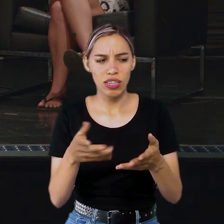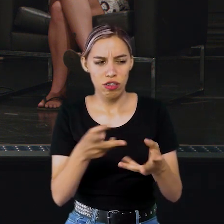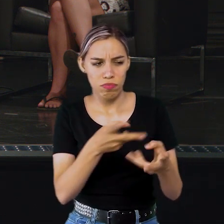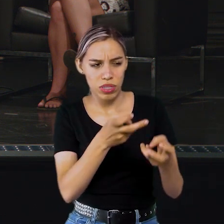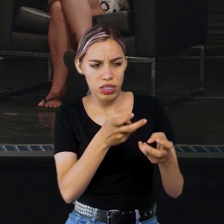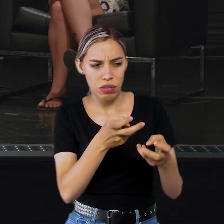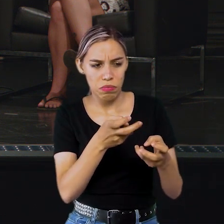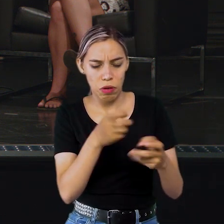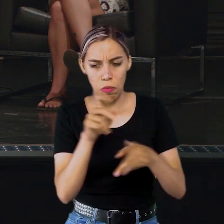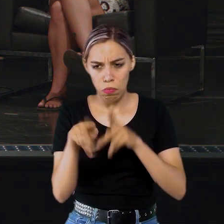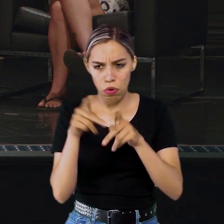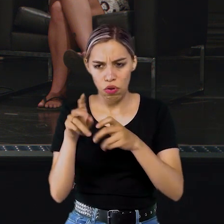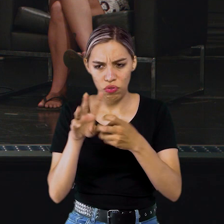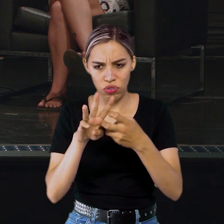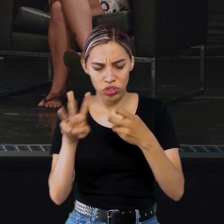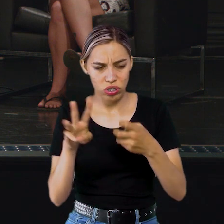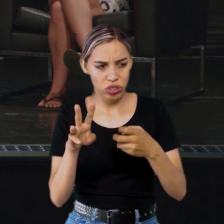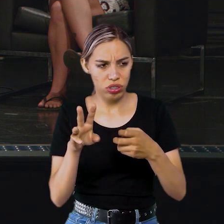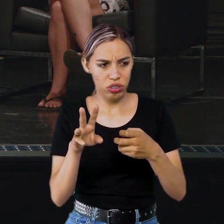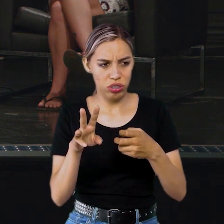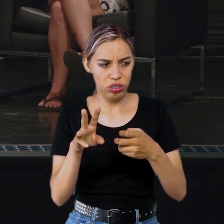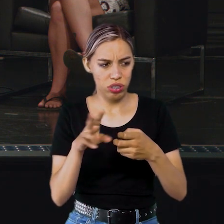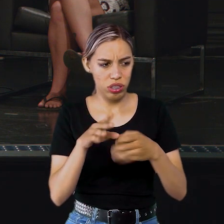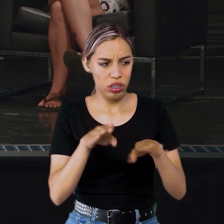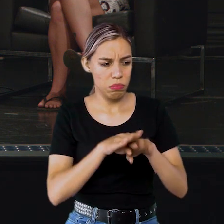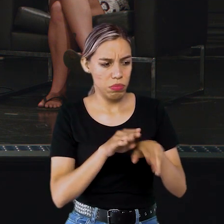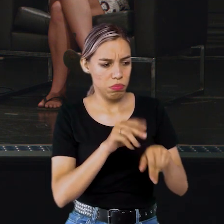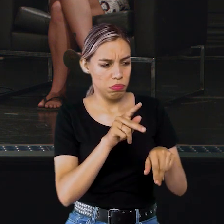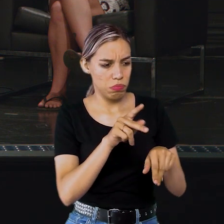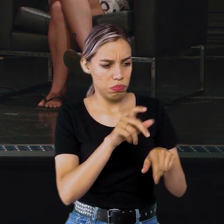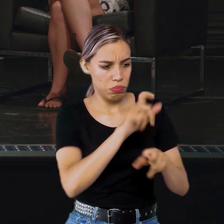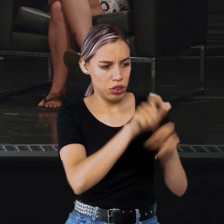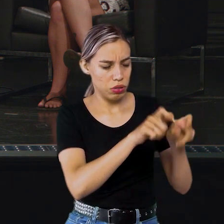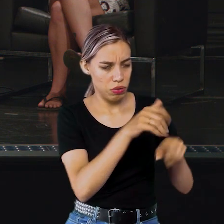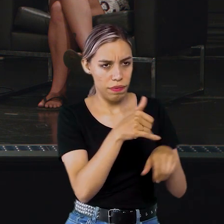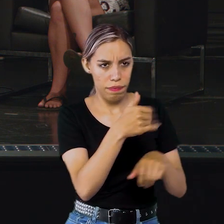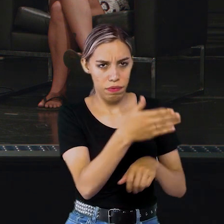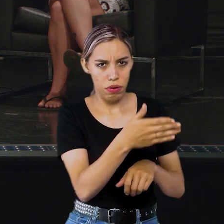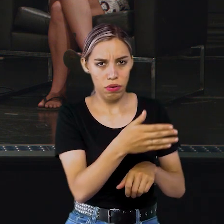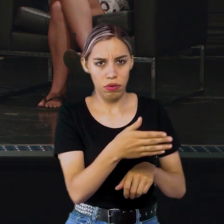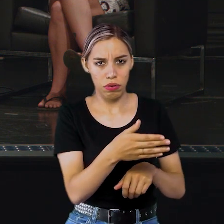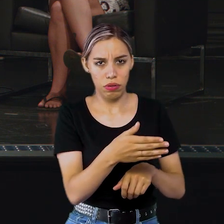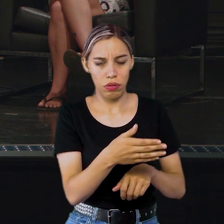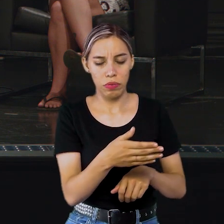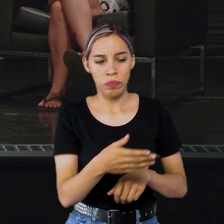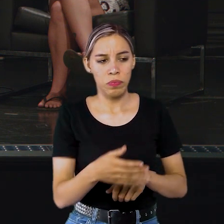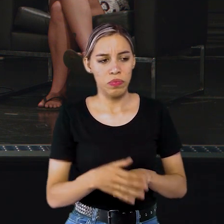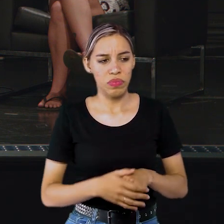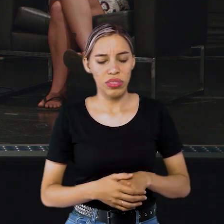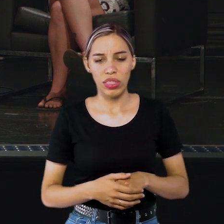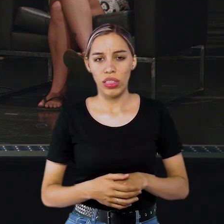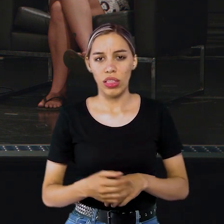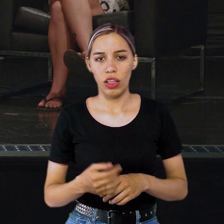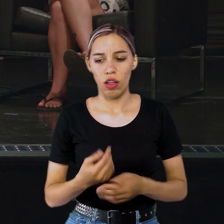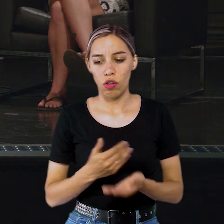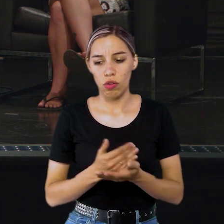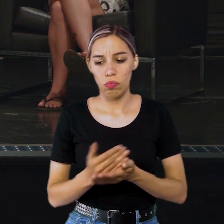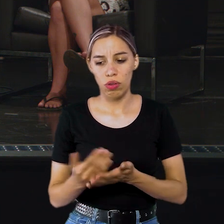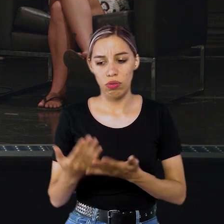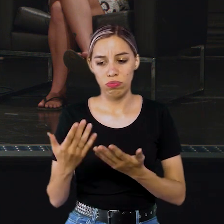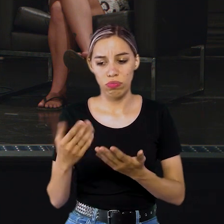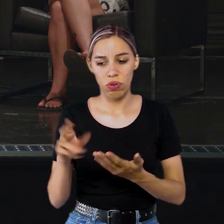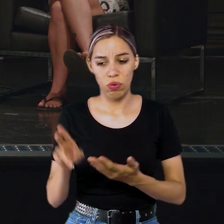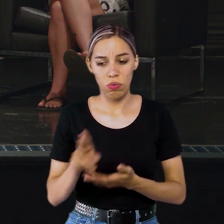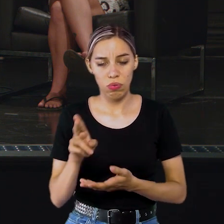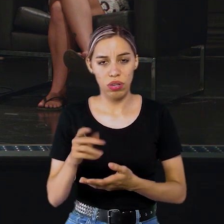não indígenas, mas também parentes indígenas, que acabam se apropriando de alguns conhecimentos, desrespeitando os rezadores,